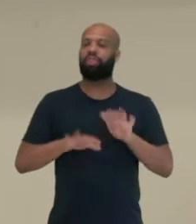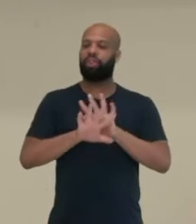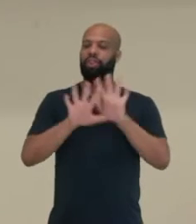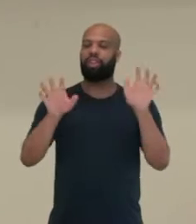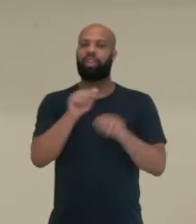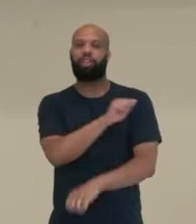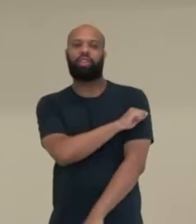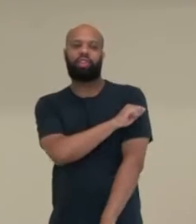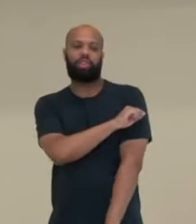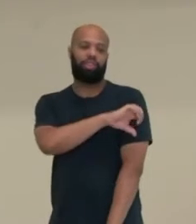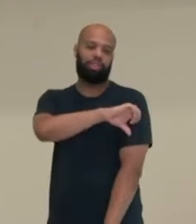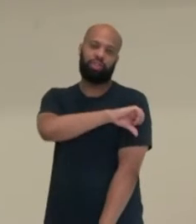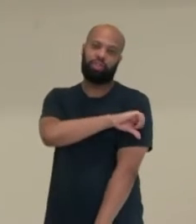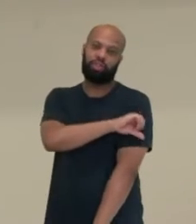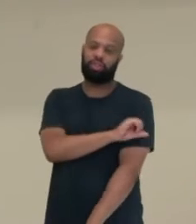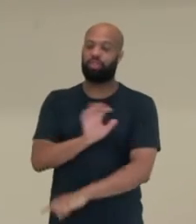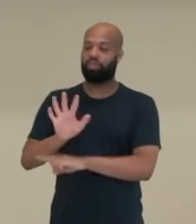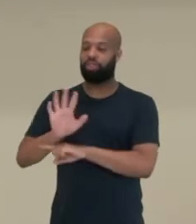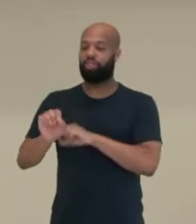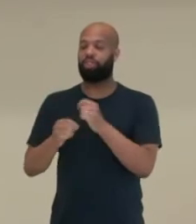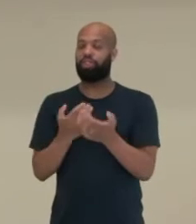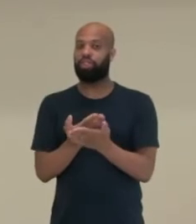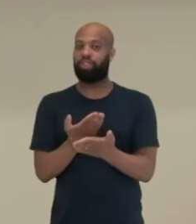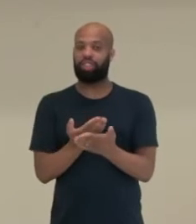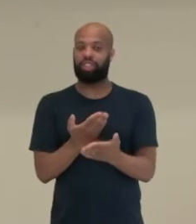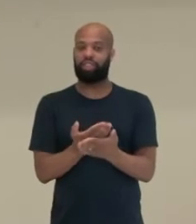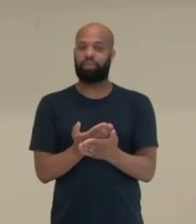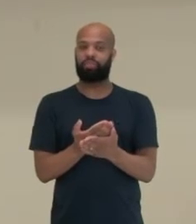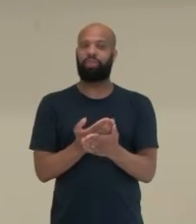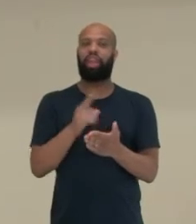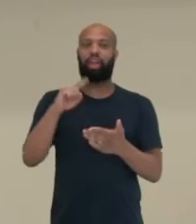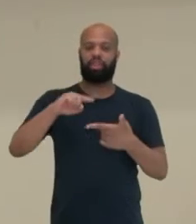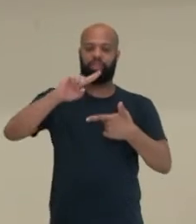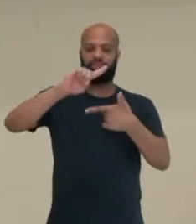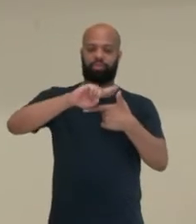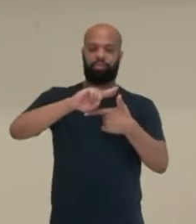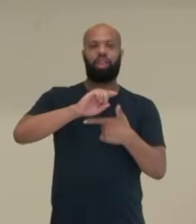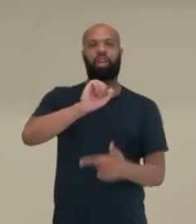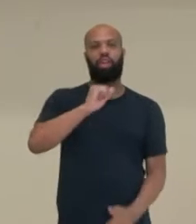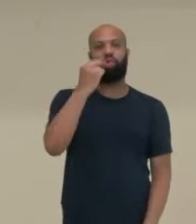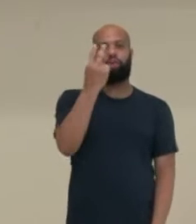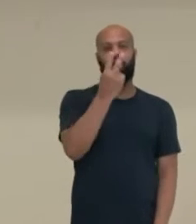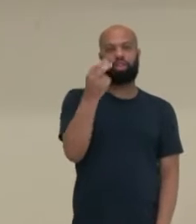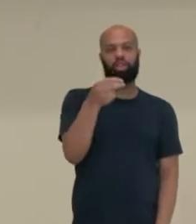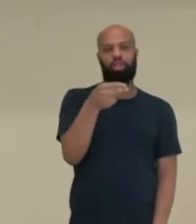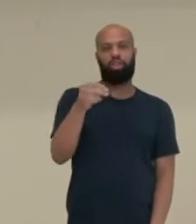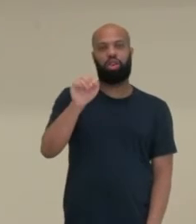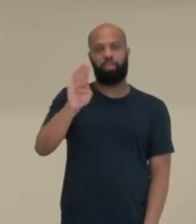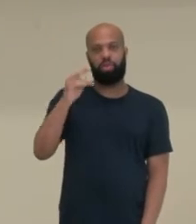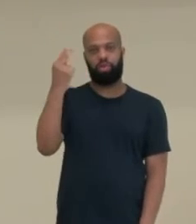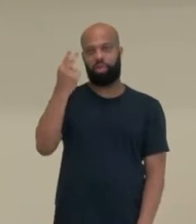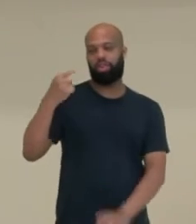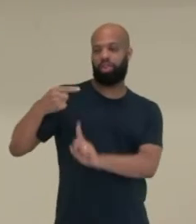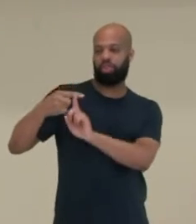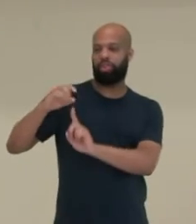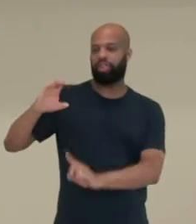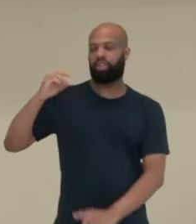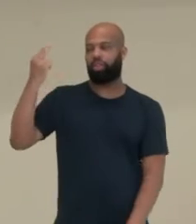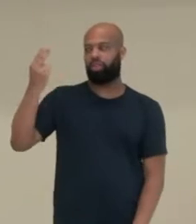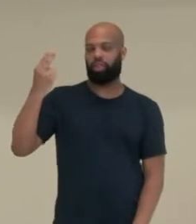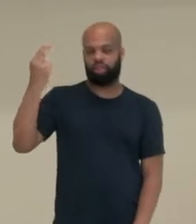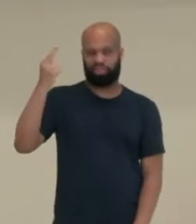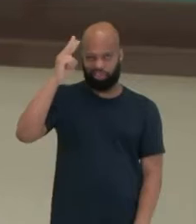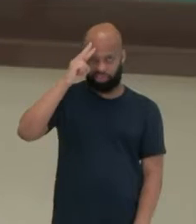Olá, estudantes do nono ano! Nesse vídeo vamos falar sobre o Teorema de Pitágoras. Vamos rever alguns conceitos?